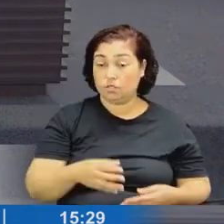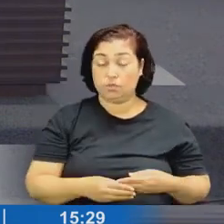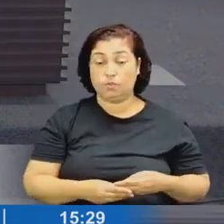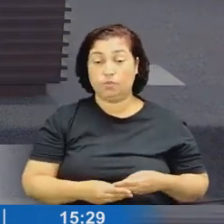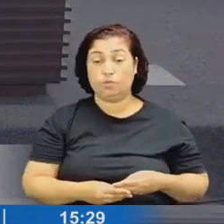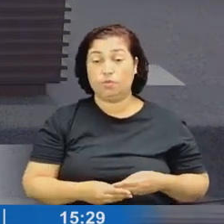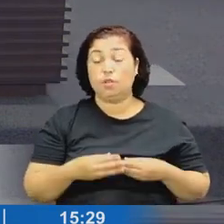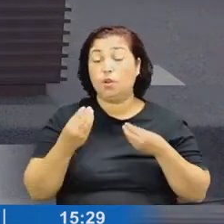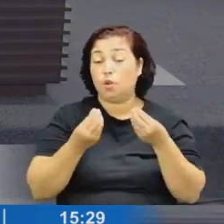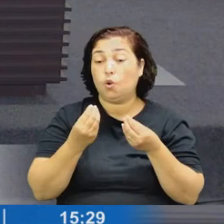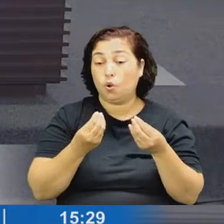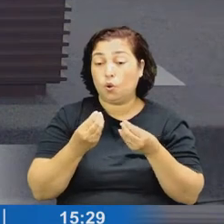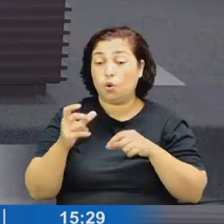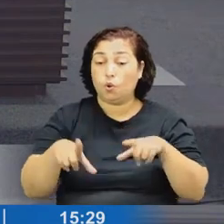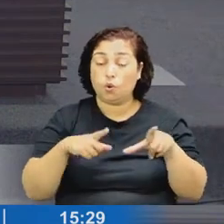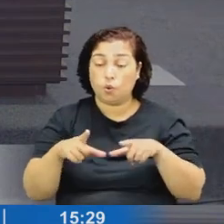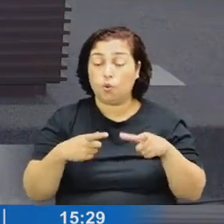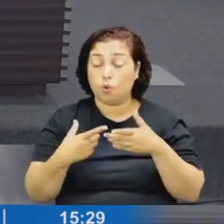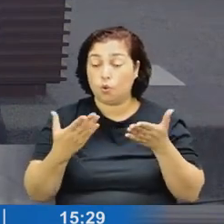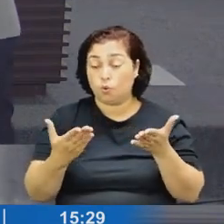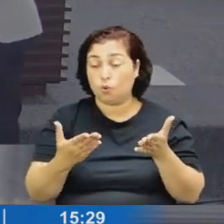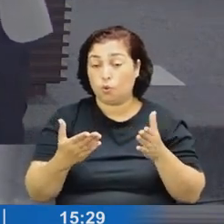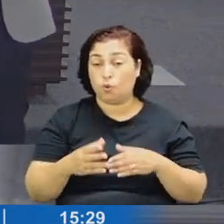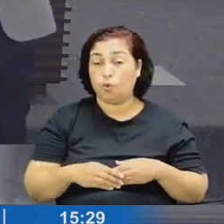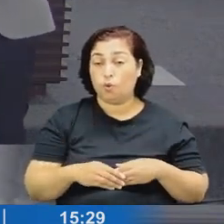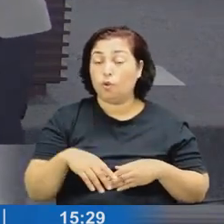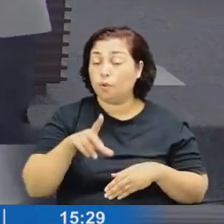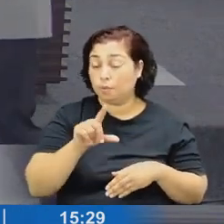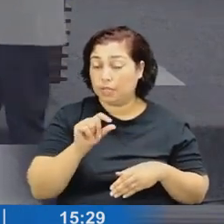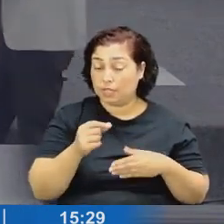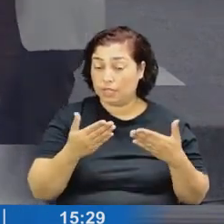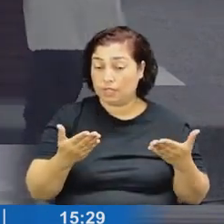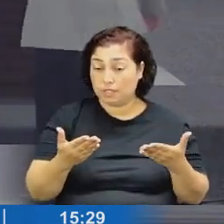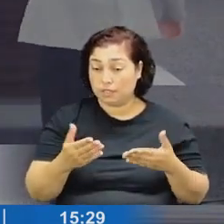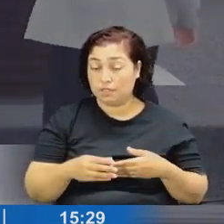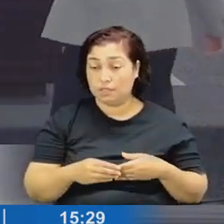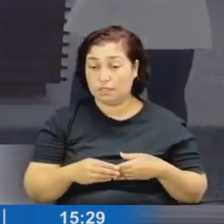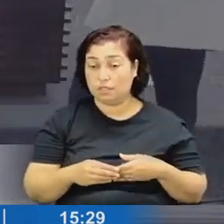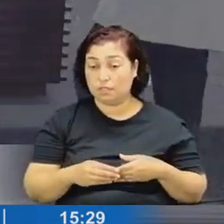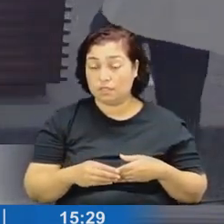vamos lá como é que como é que a gente trabalha uma Mandala dessa vocês vão pegar ali ó